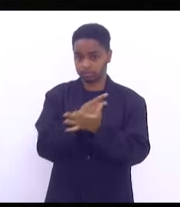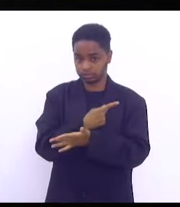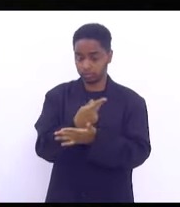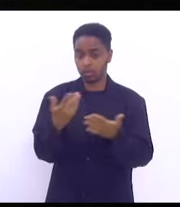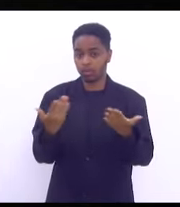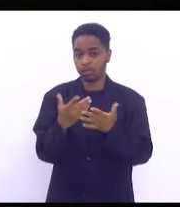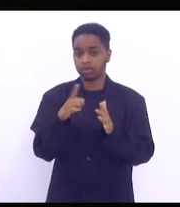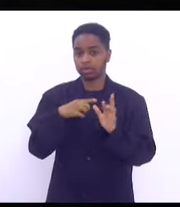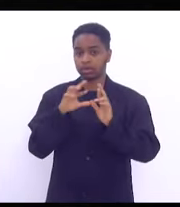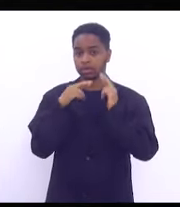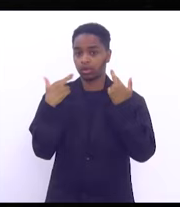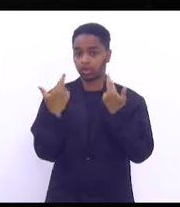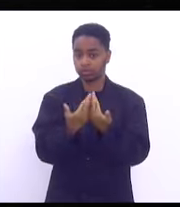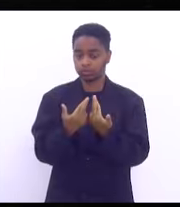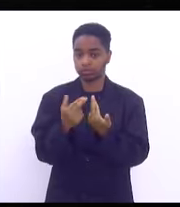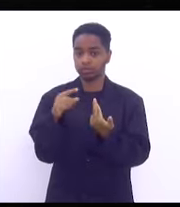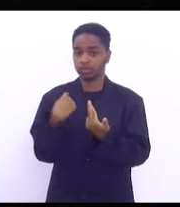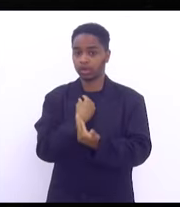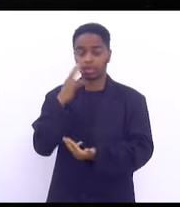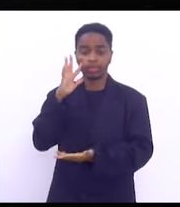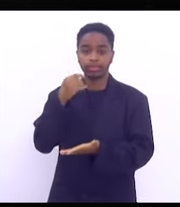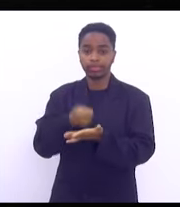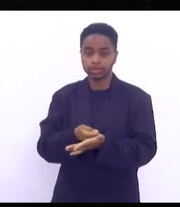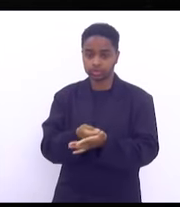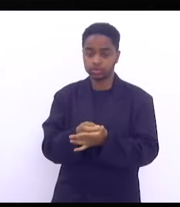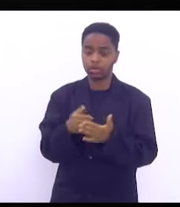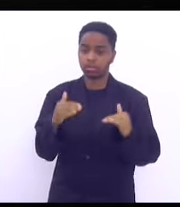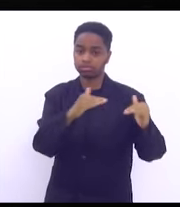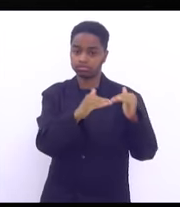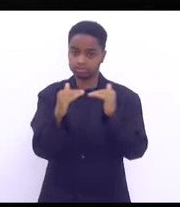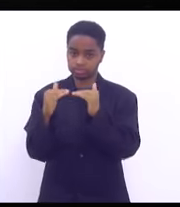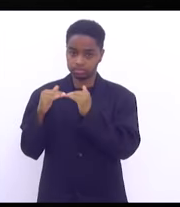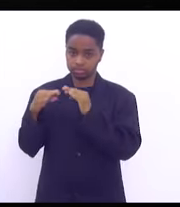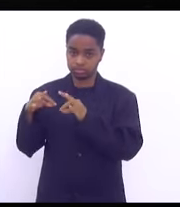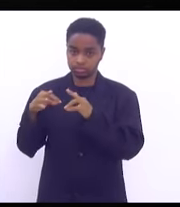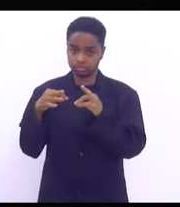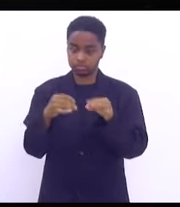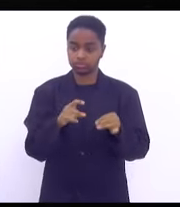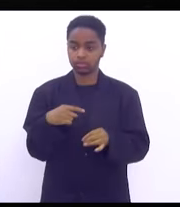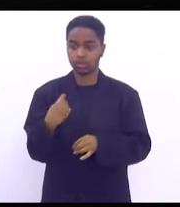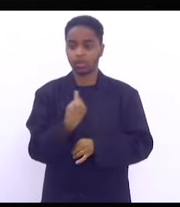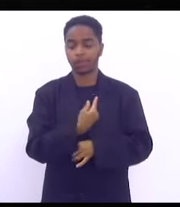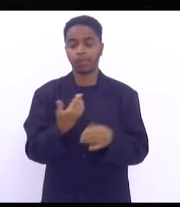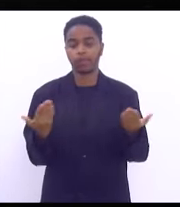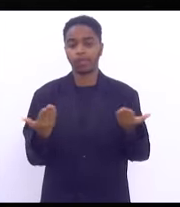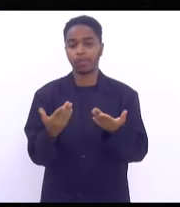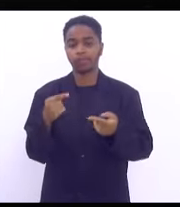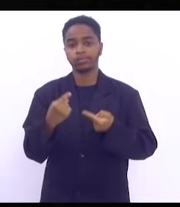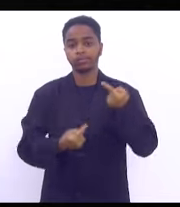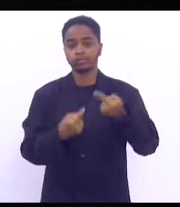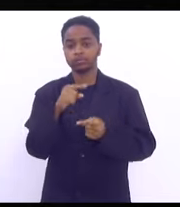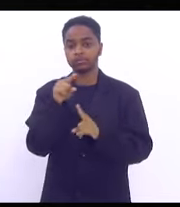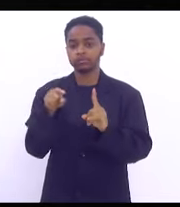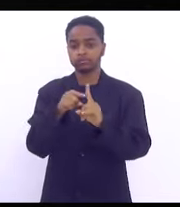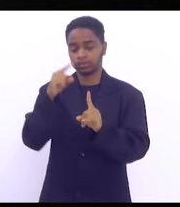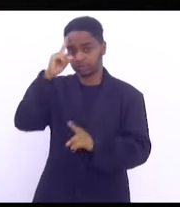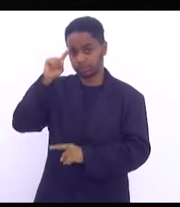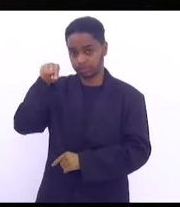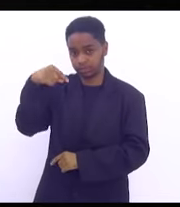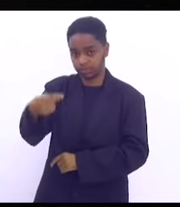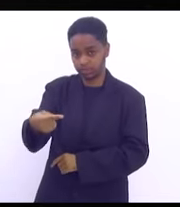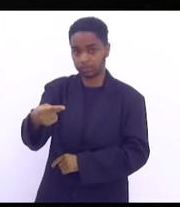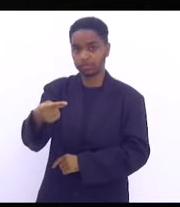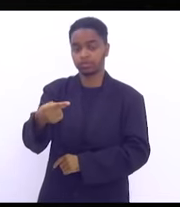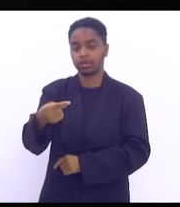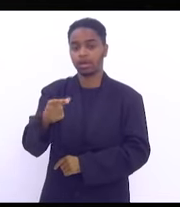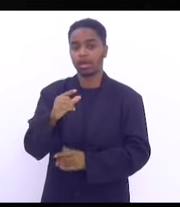reunião do Colégio de Líderes, foi tomada uma decisão de comum acordo por todos, de que nós vamos traçar como meta para a semana que vem. Já